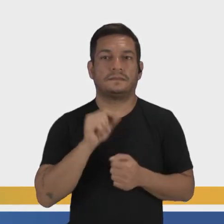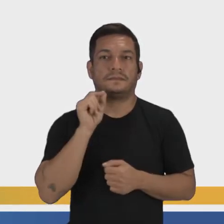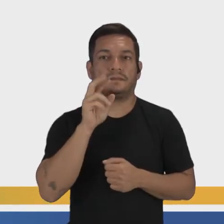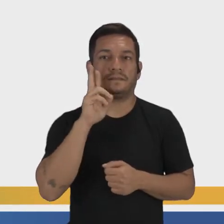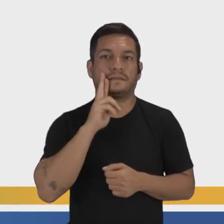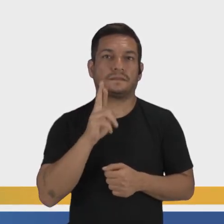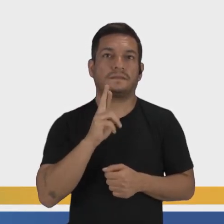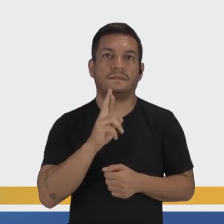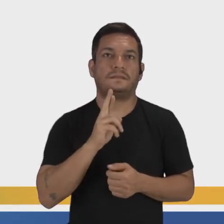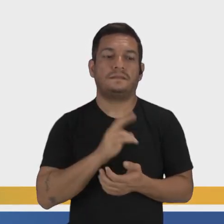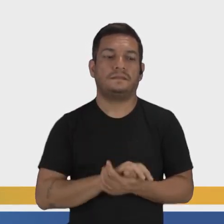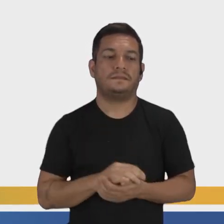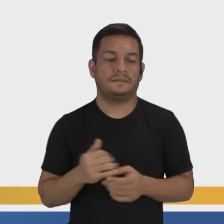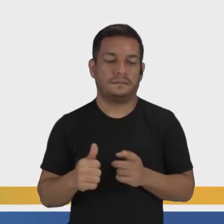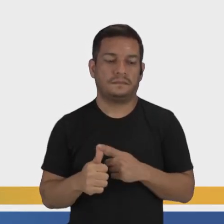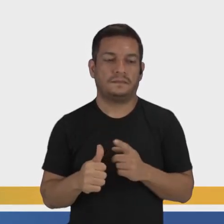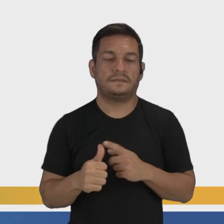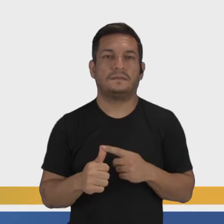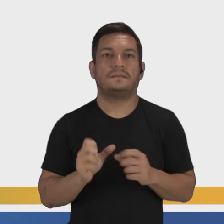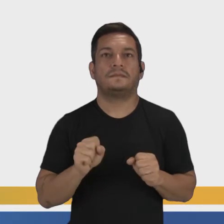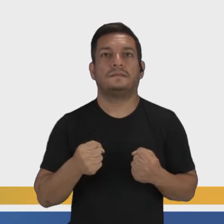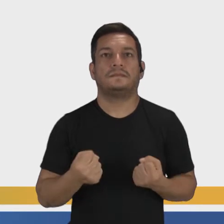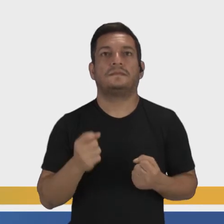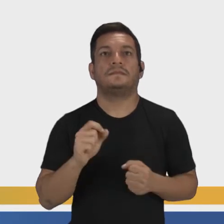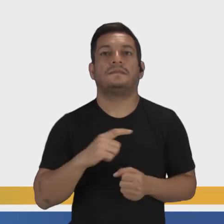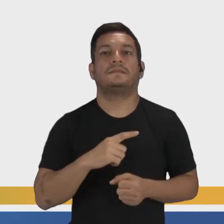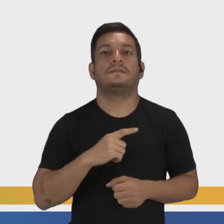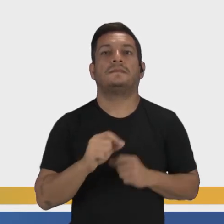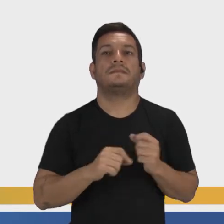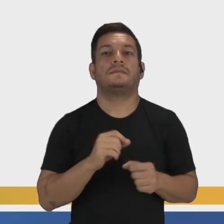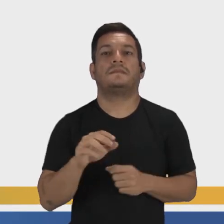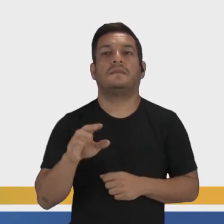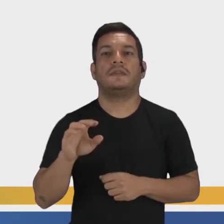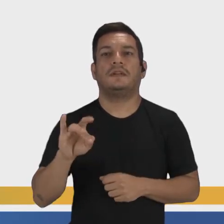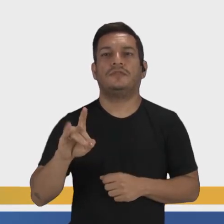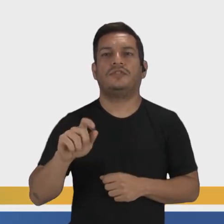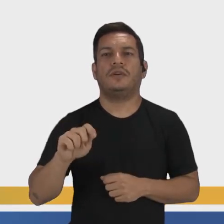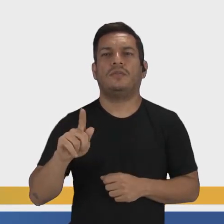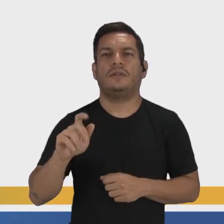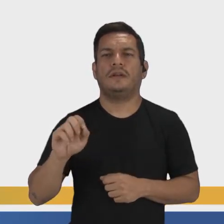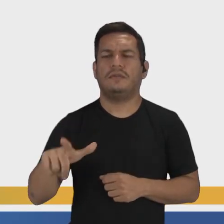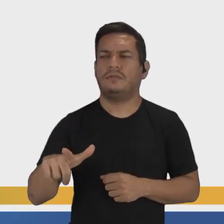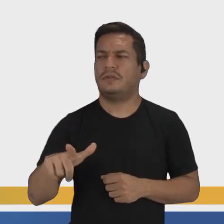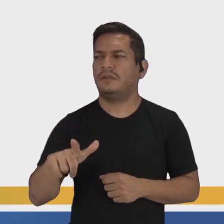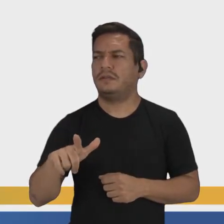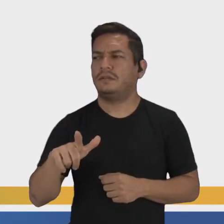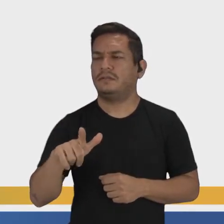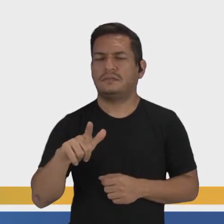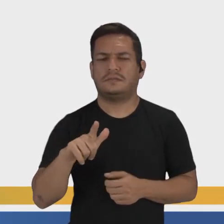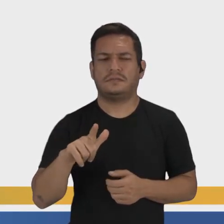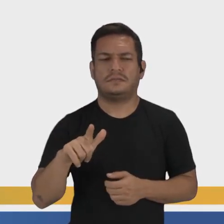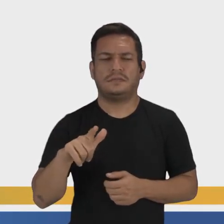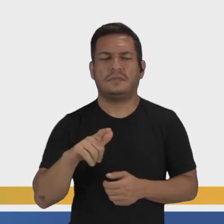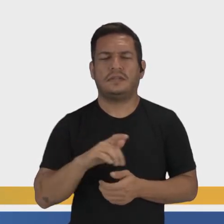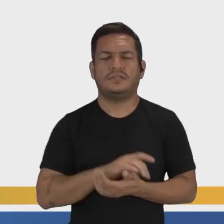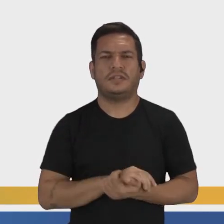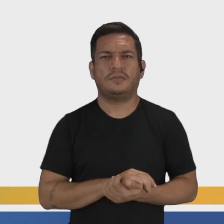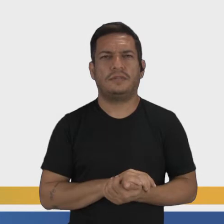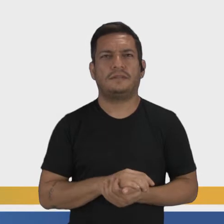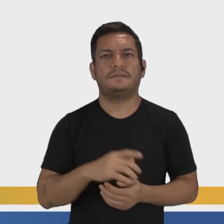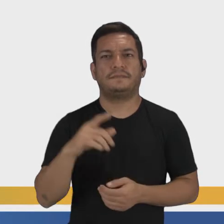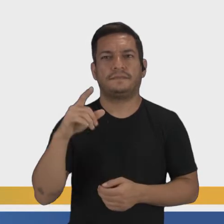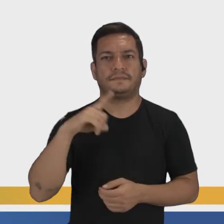resolução. Primeiramente, como a força ela está aplicada na diagonal, se faz necessário a gente aplicar a regra